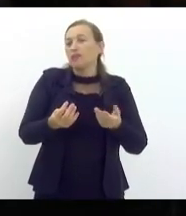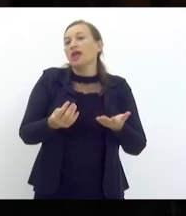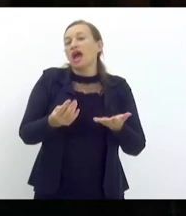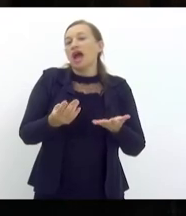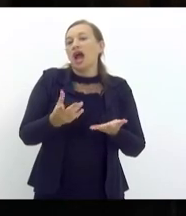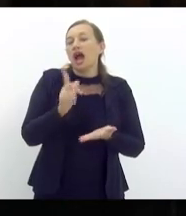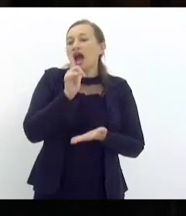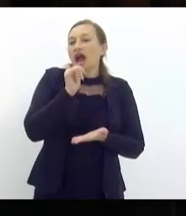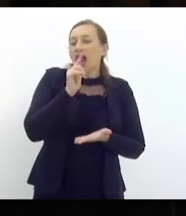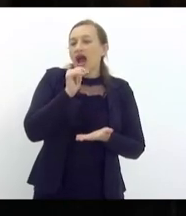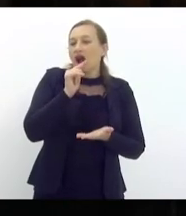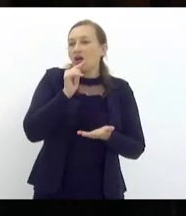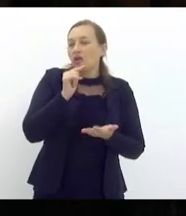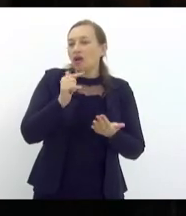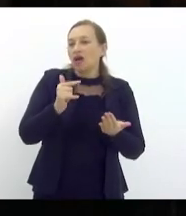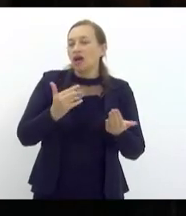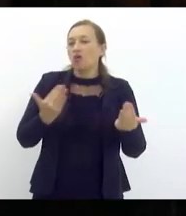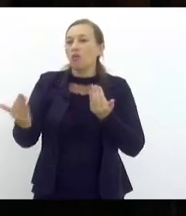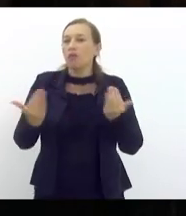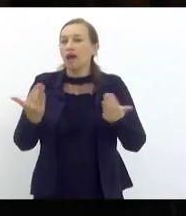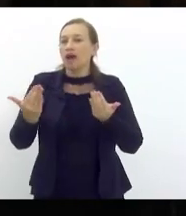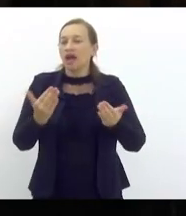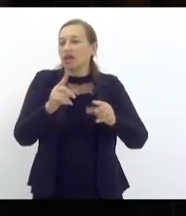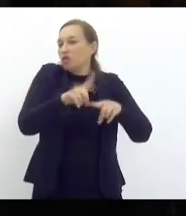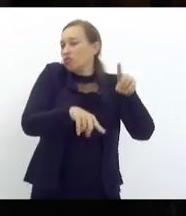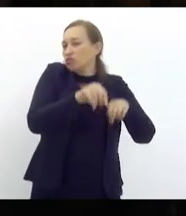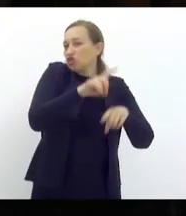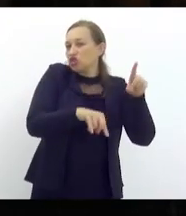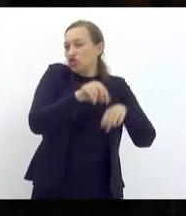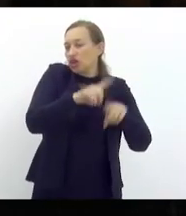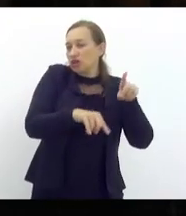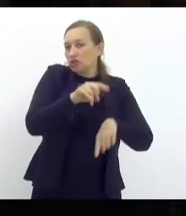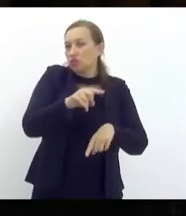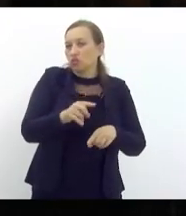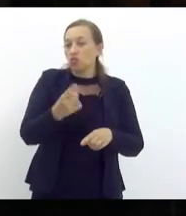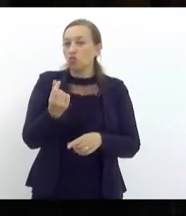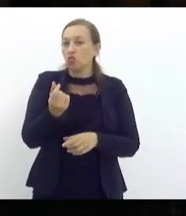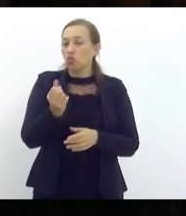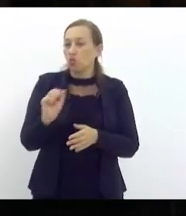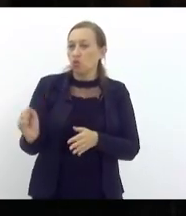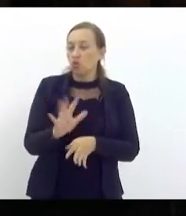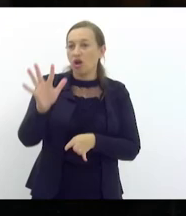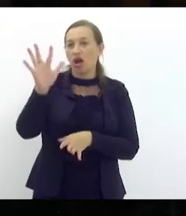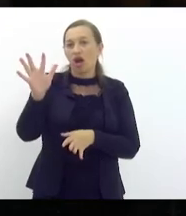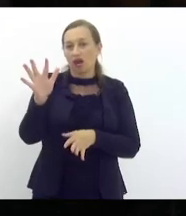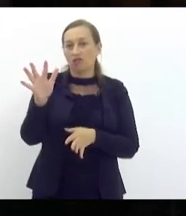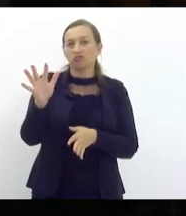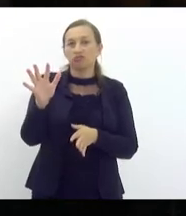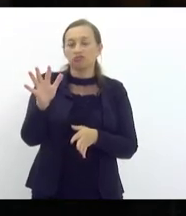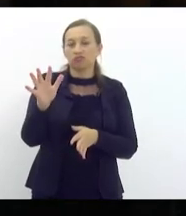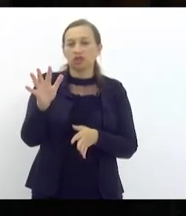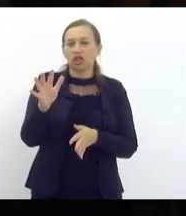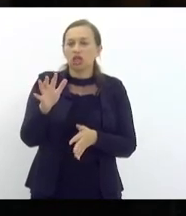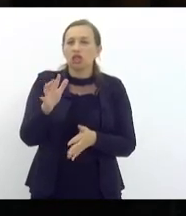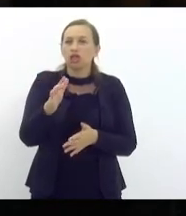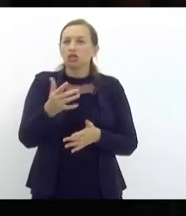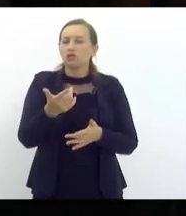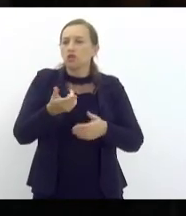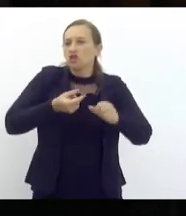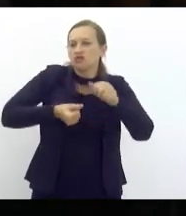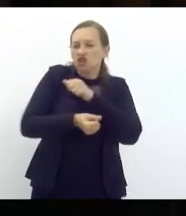na mão de grandes empresas privadas que aumentam a tarifa que ampliam o número de taxas que não fazem